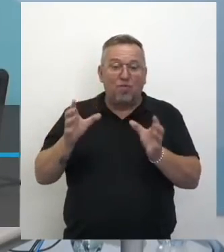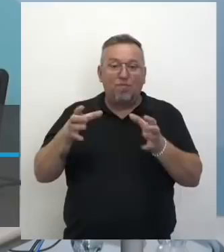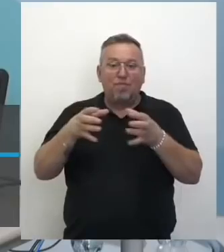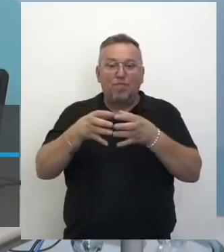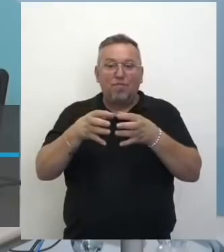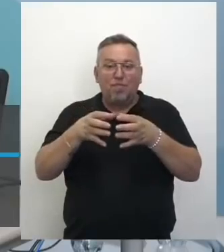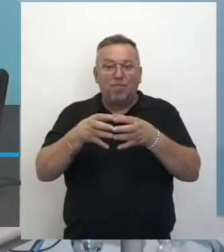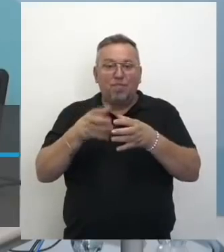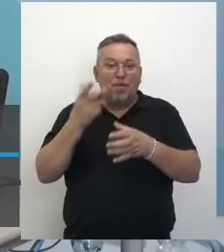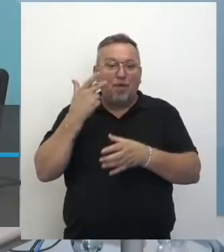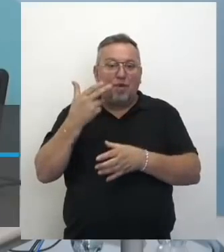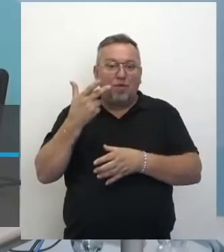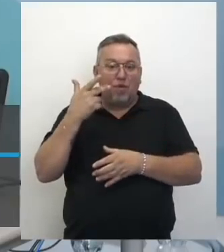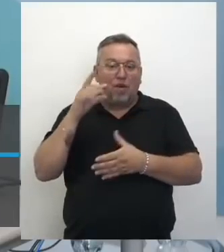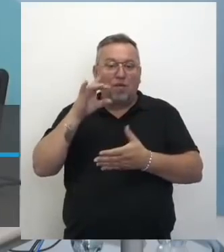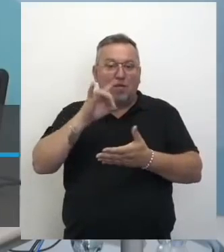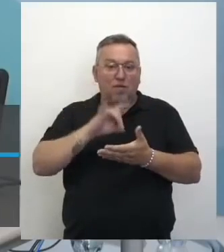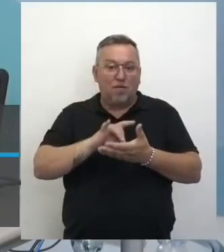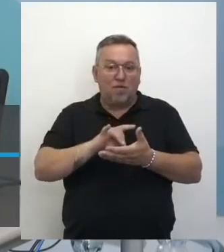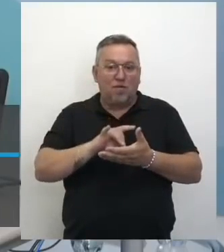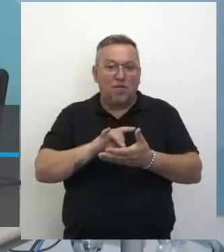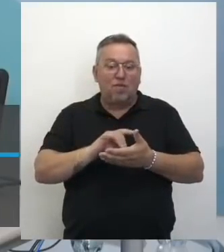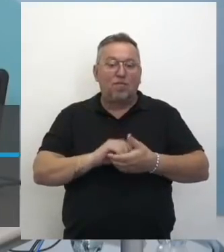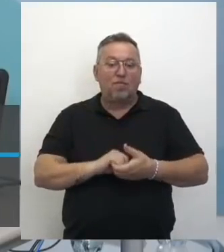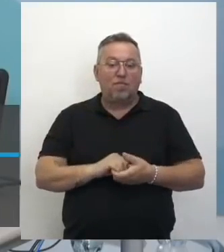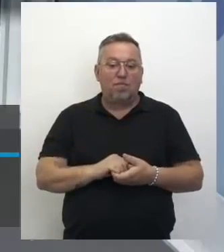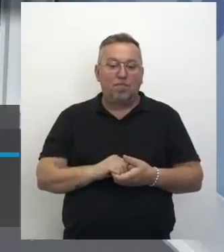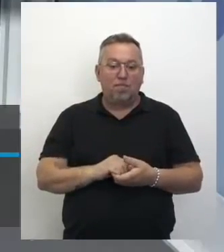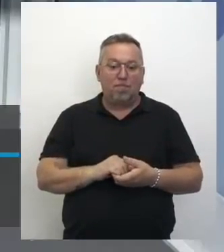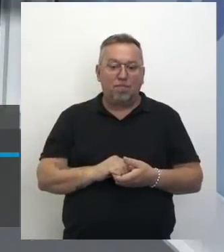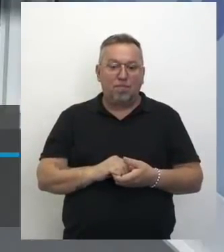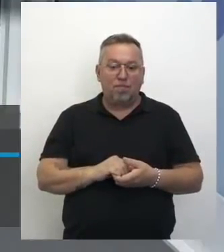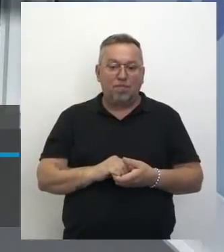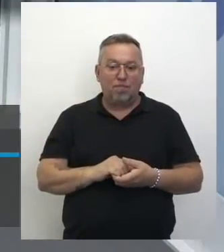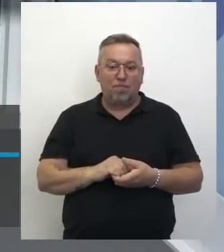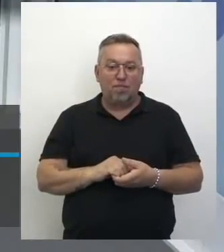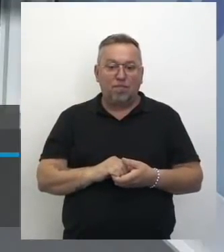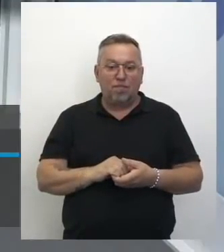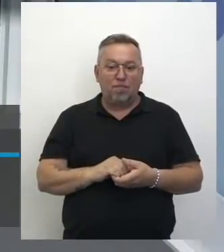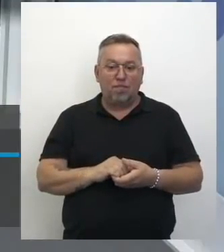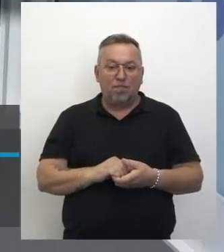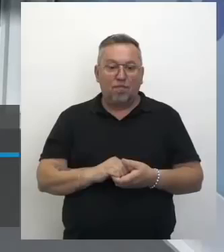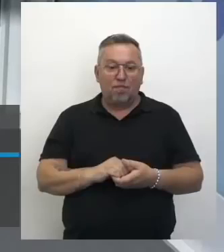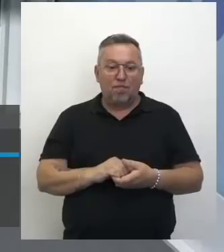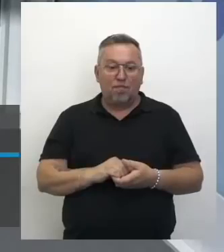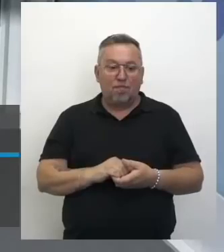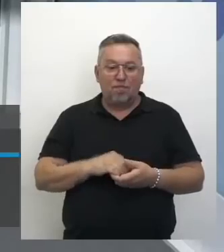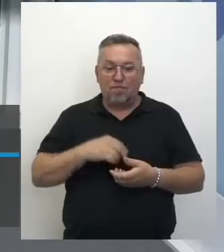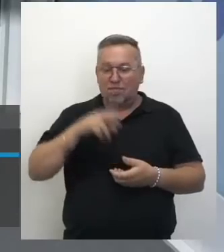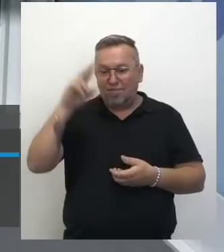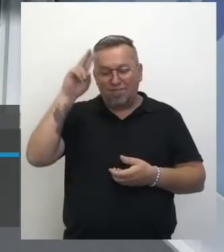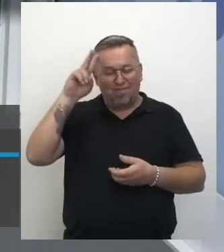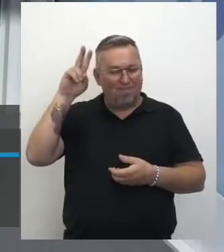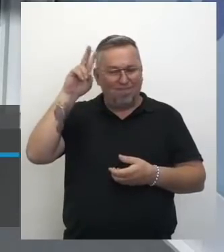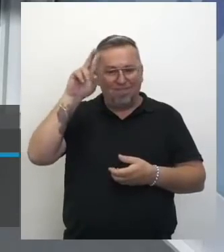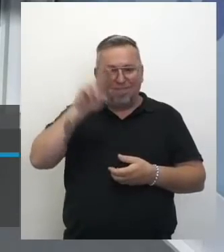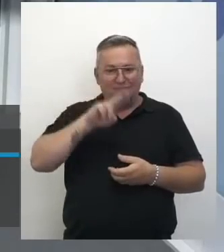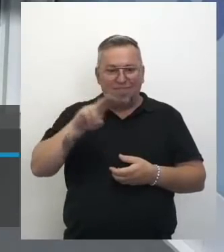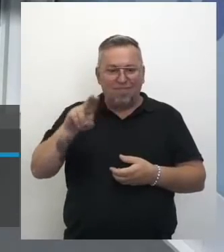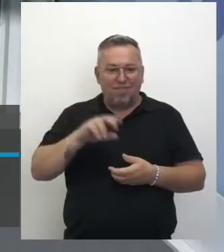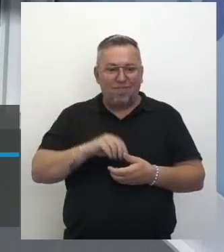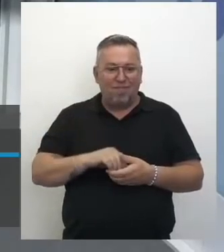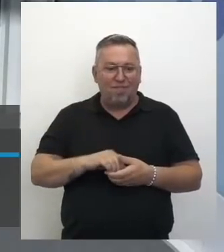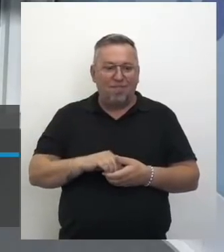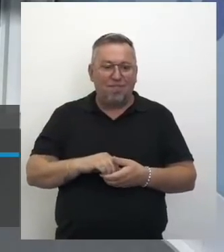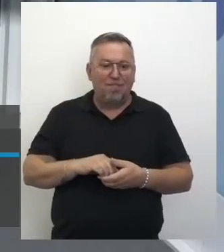comunidades naturais originárias da nossa terra. Que localidade era a tribo que você visitou, você lembra? Não vou lembrar, acho que foi Caigangue,